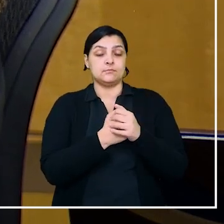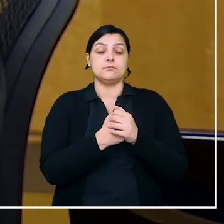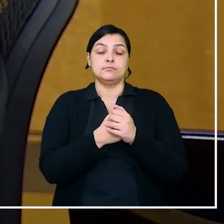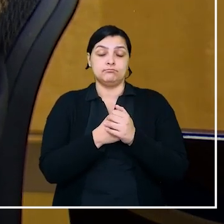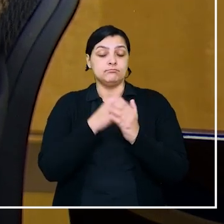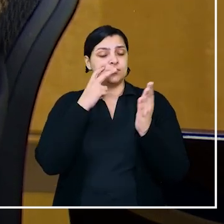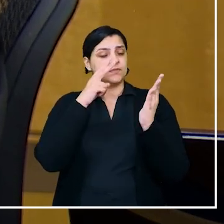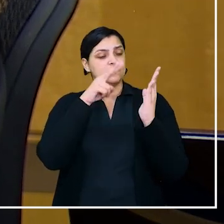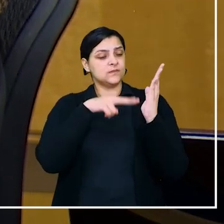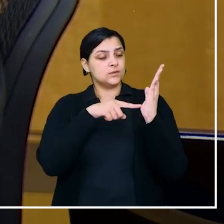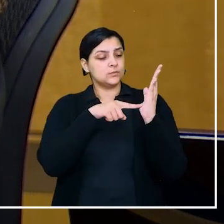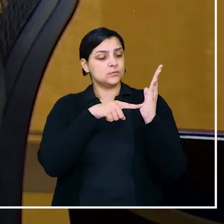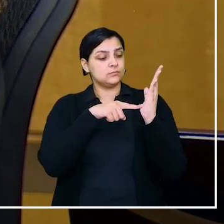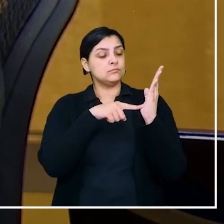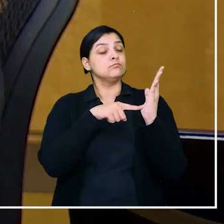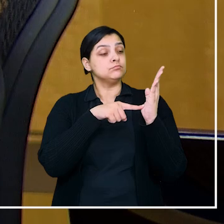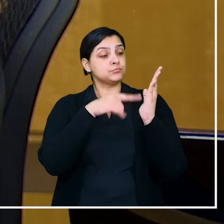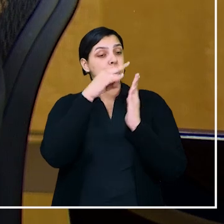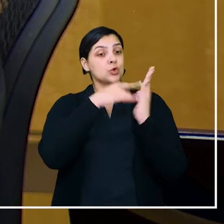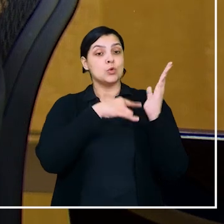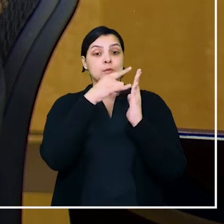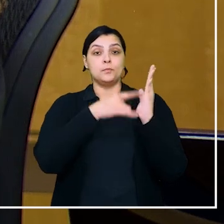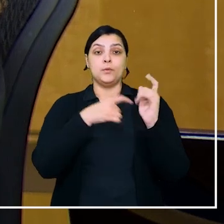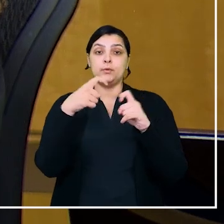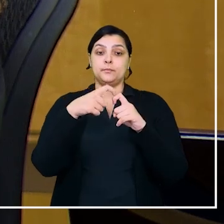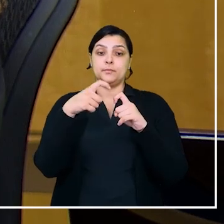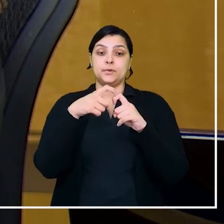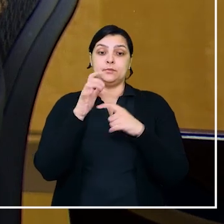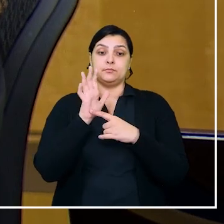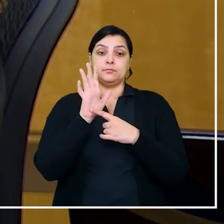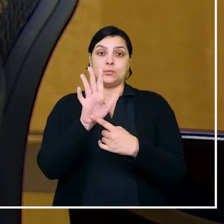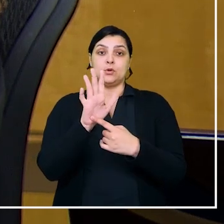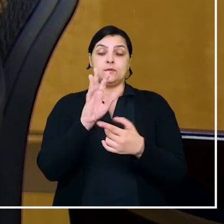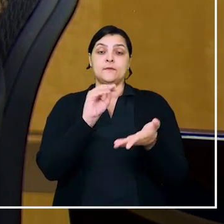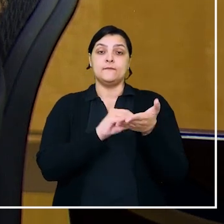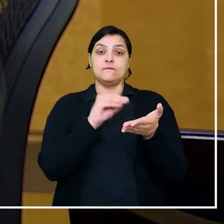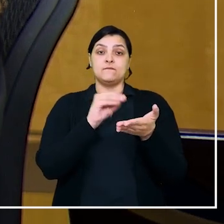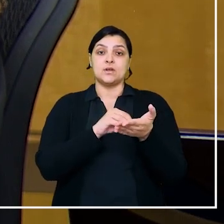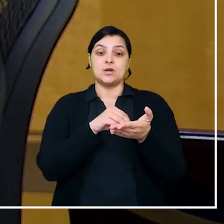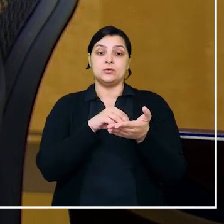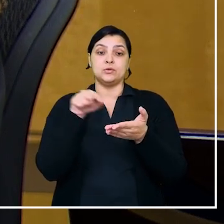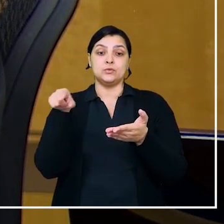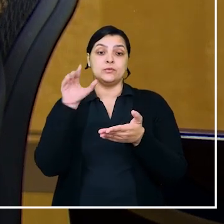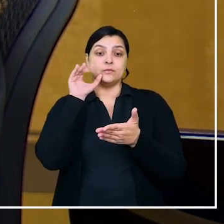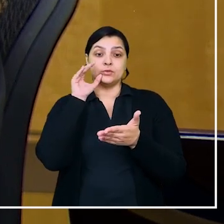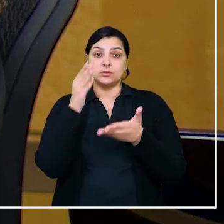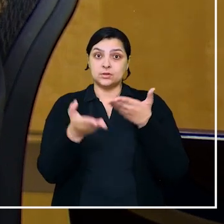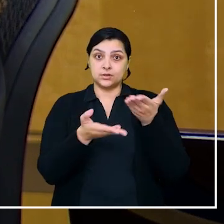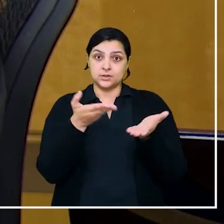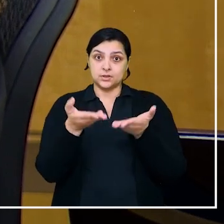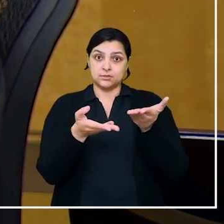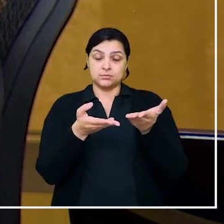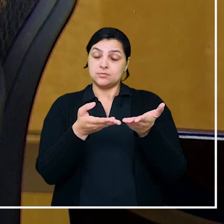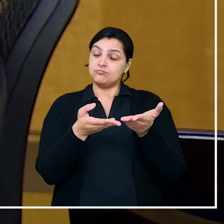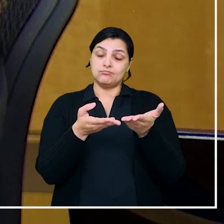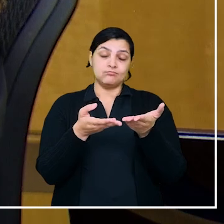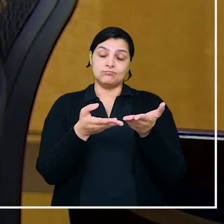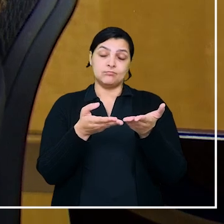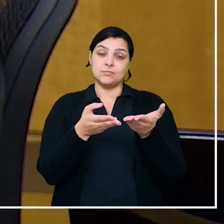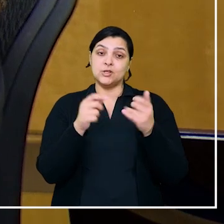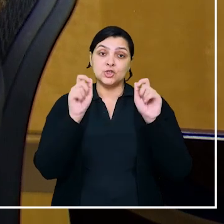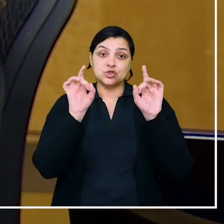Ele destacou que, ainda que os documentos médicos demonstrem a ausência do empregado para tratamento, isso não